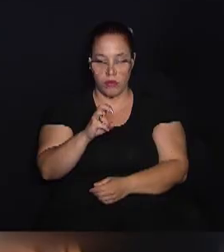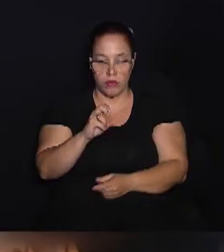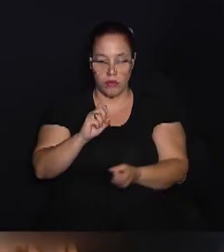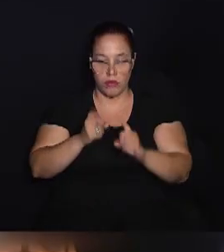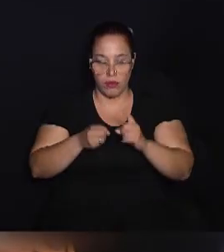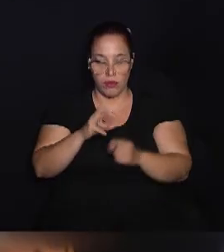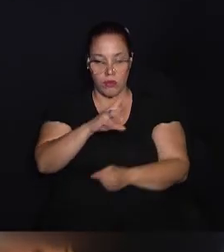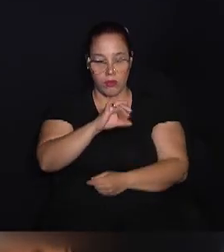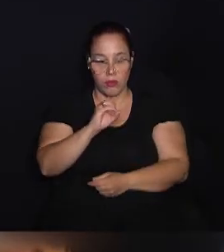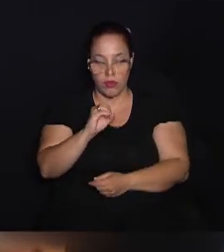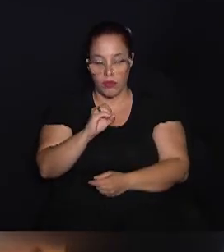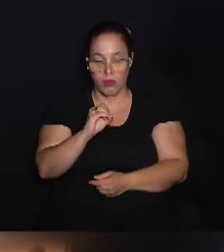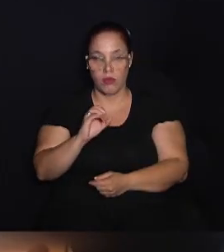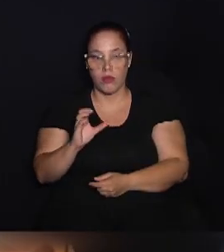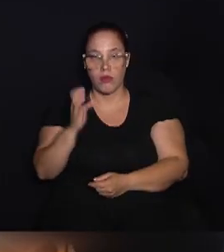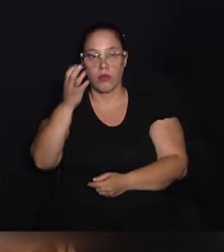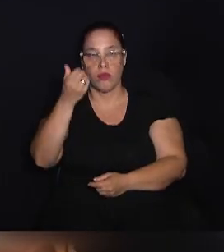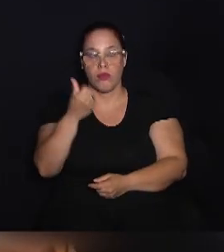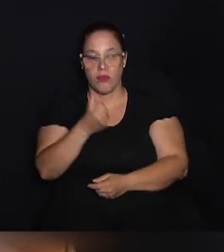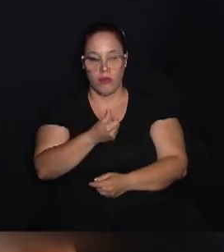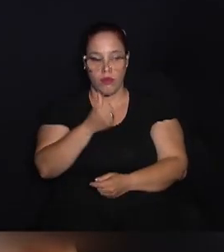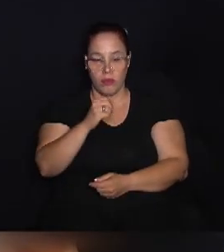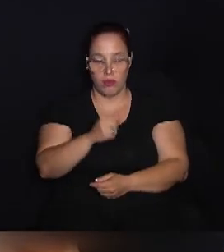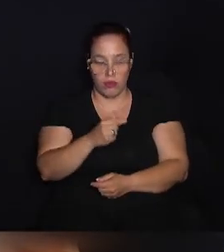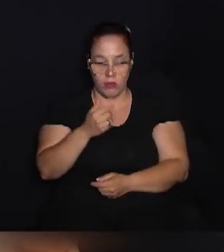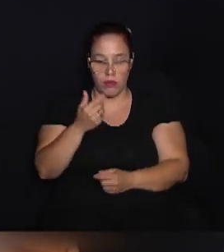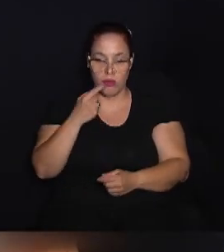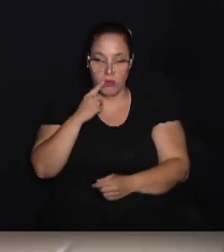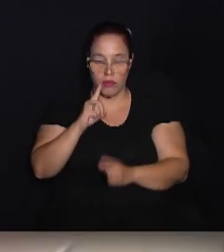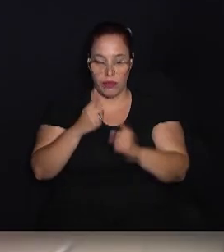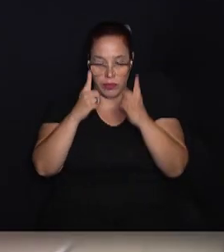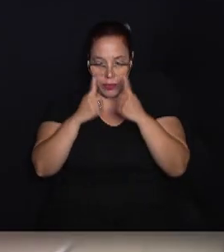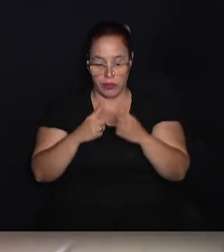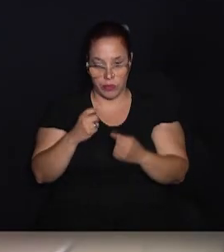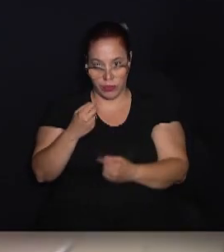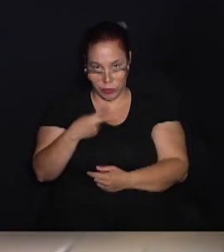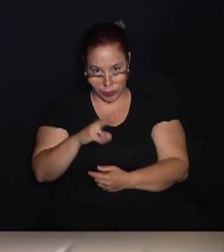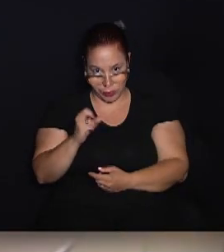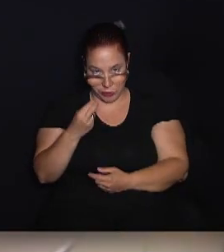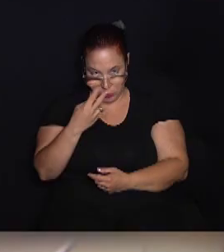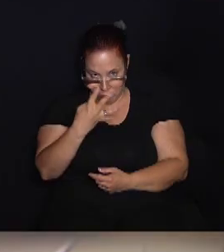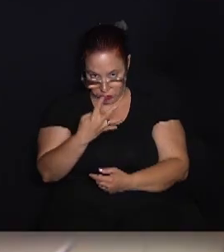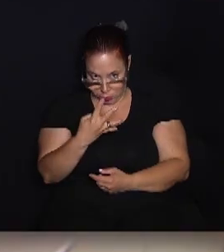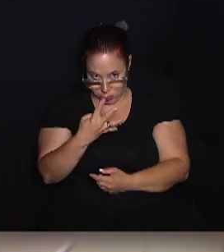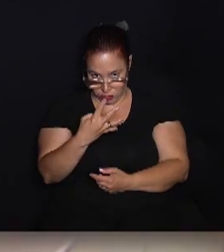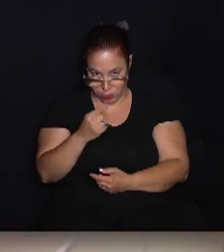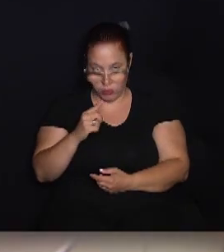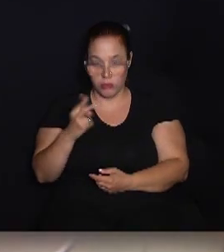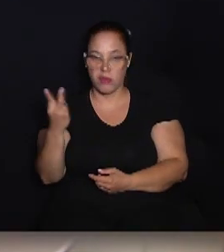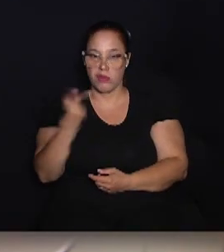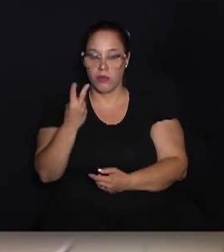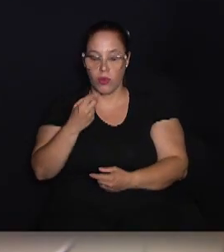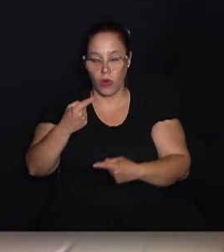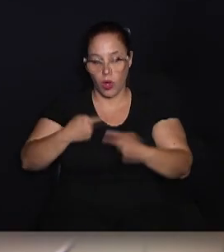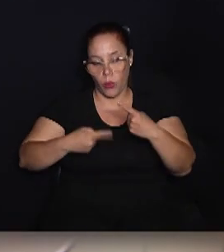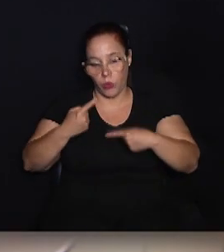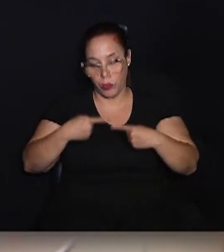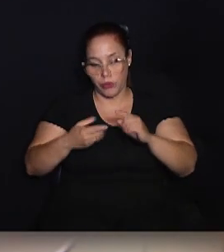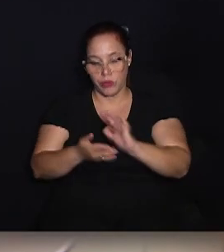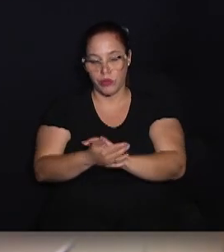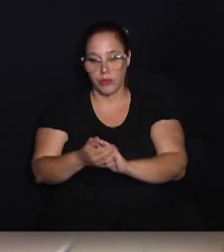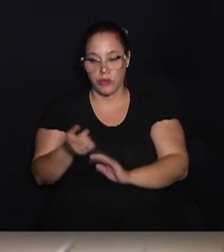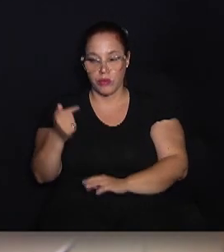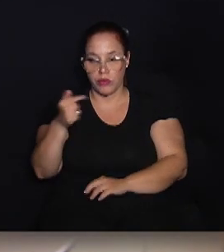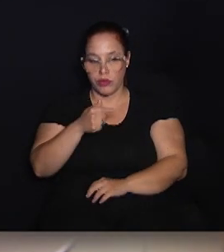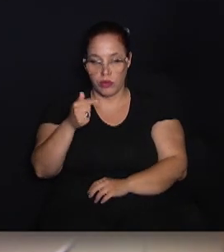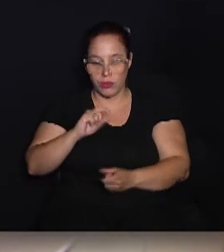votação na quinta reunião ordinária realizada no dia 21 de fevereiro de 2024 e em